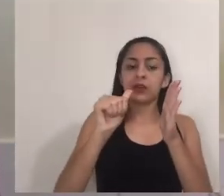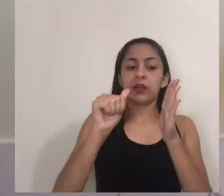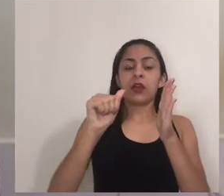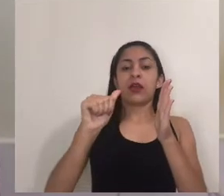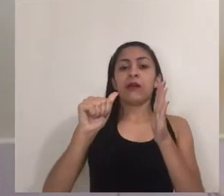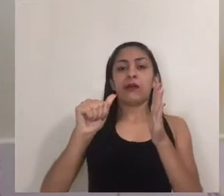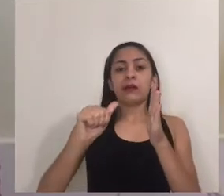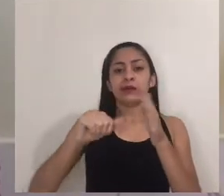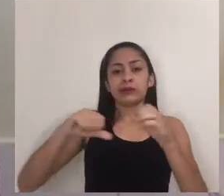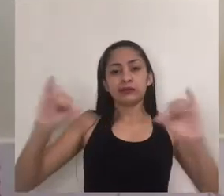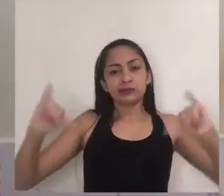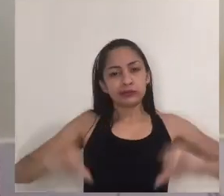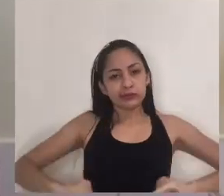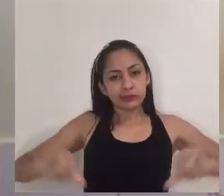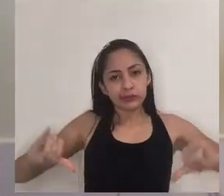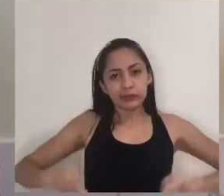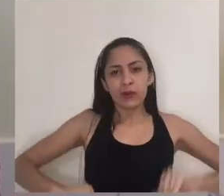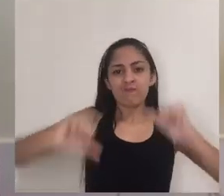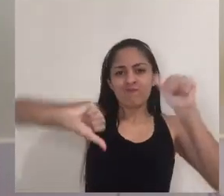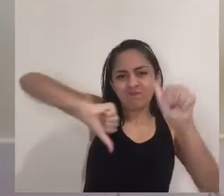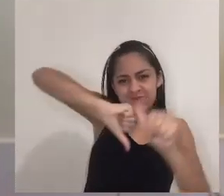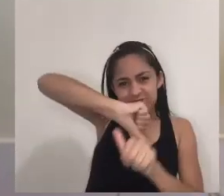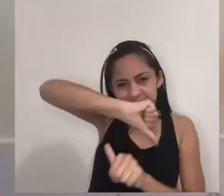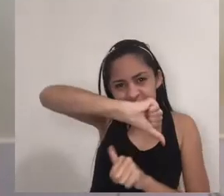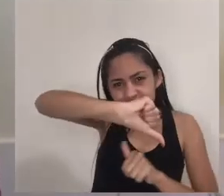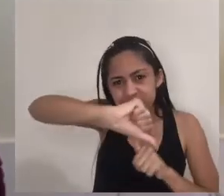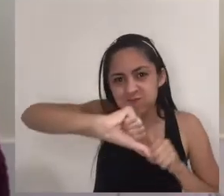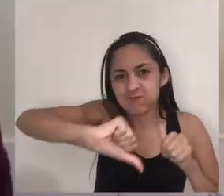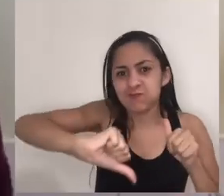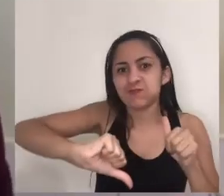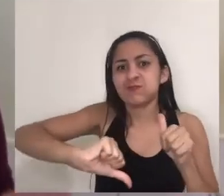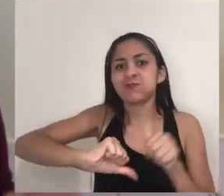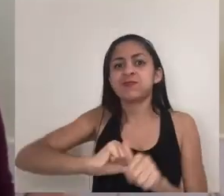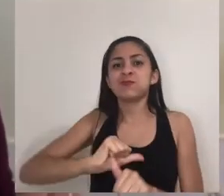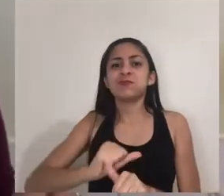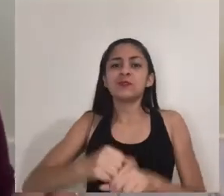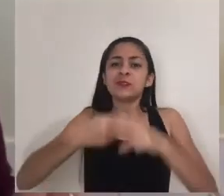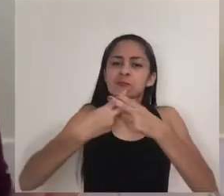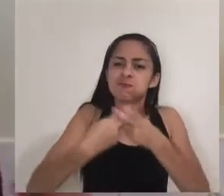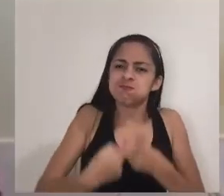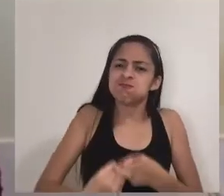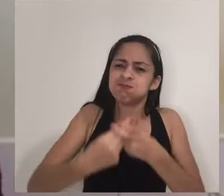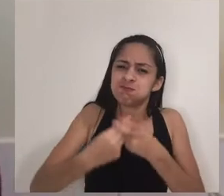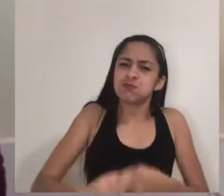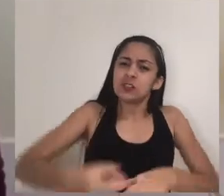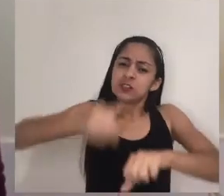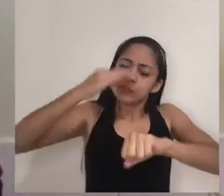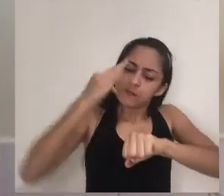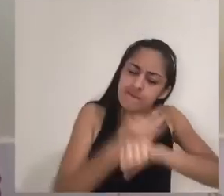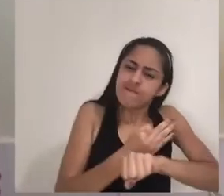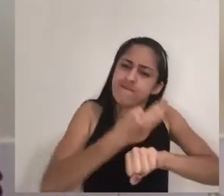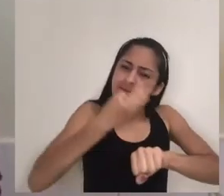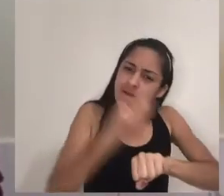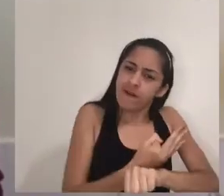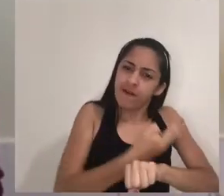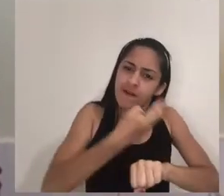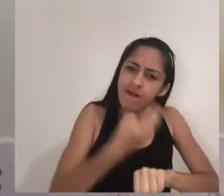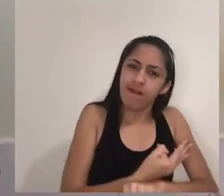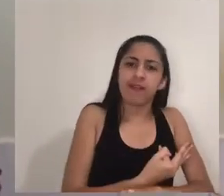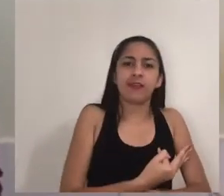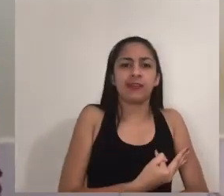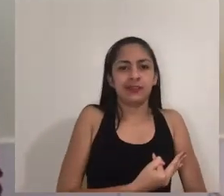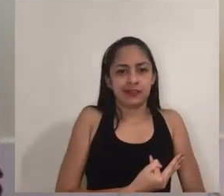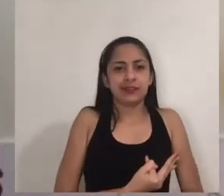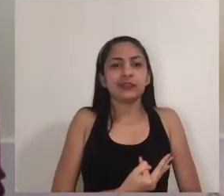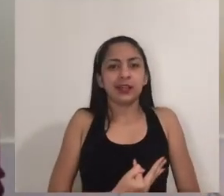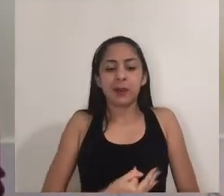versículo 3 nos diz claramente: a tribulação produz perseverança. E o que seria perseverar? Na